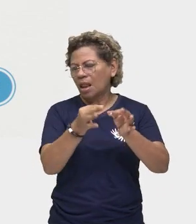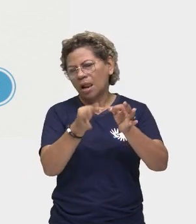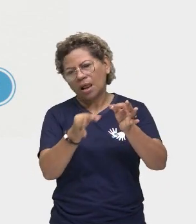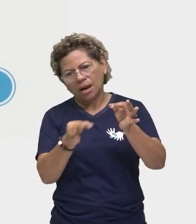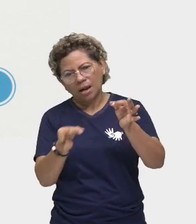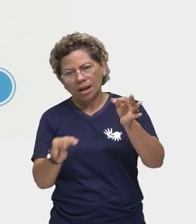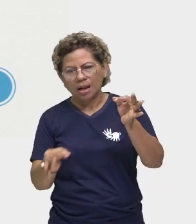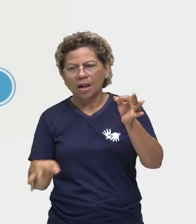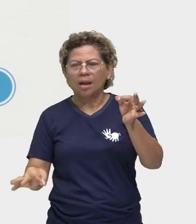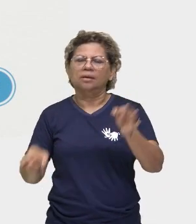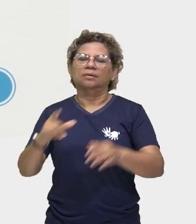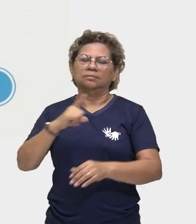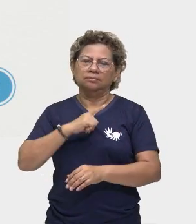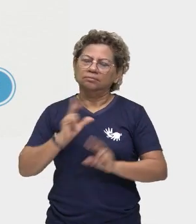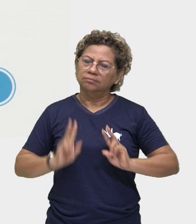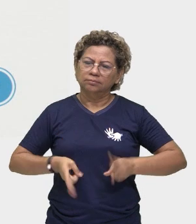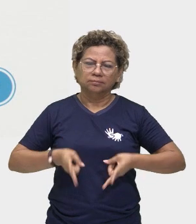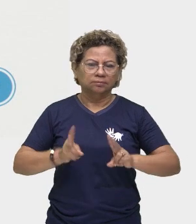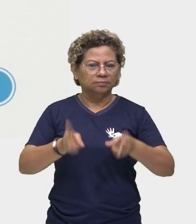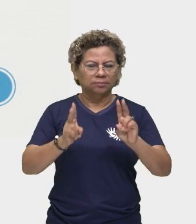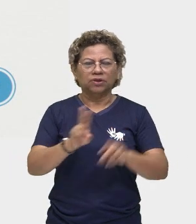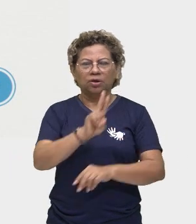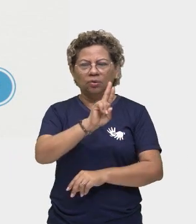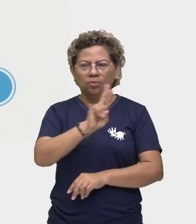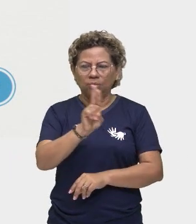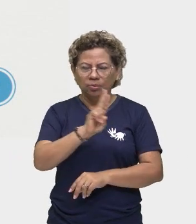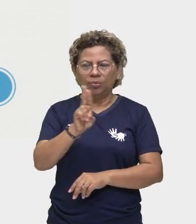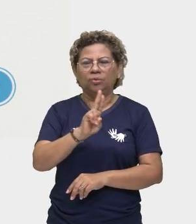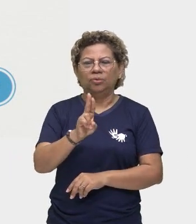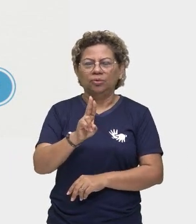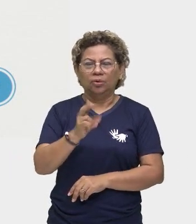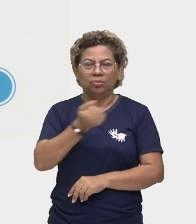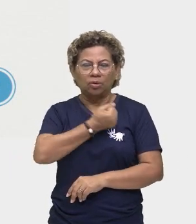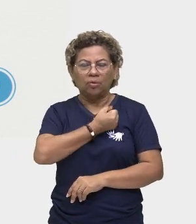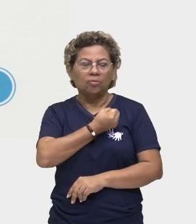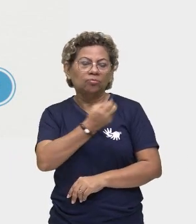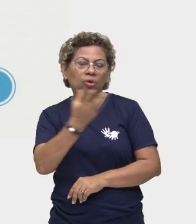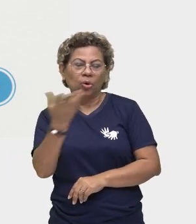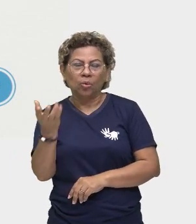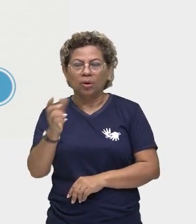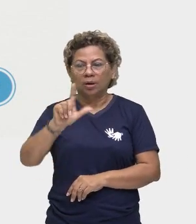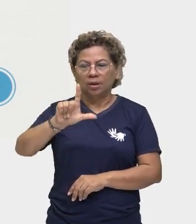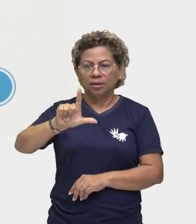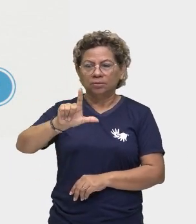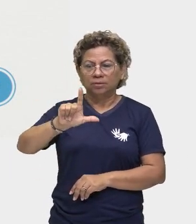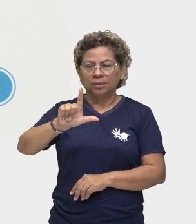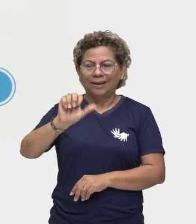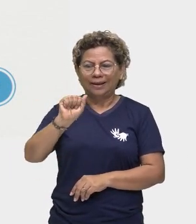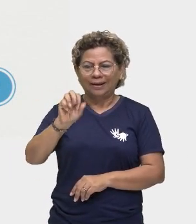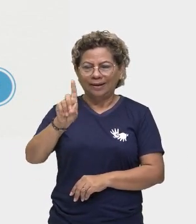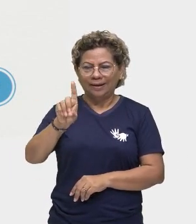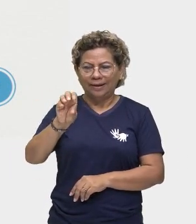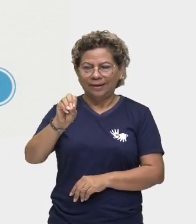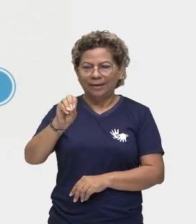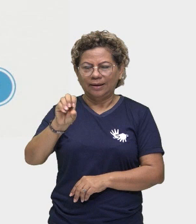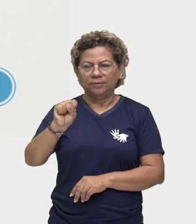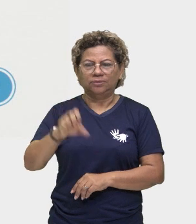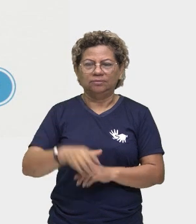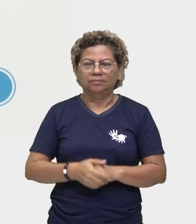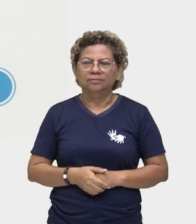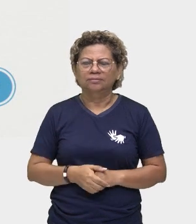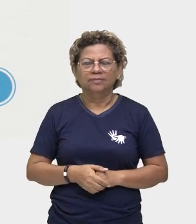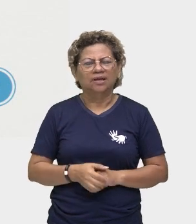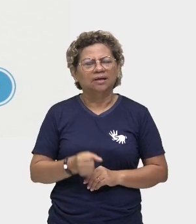12, dodecágono, 13, tridecágono, e assim sucessivamente. Chegou no 20, né?